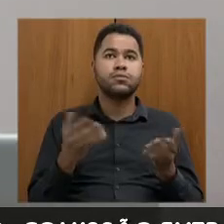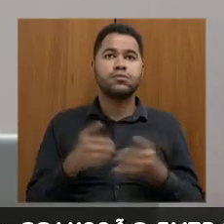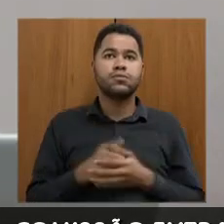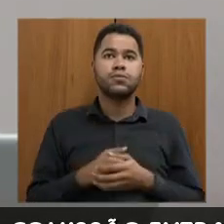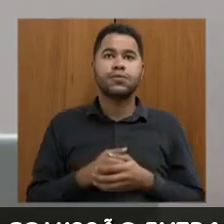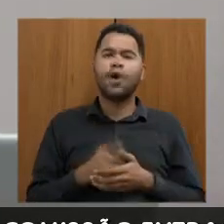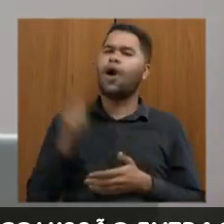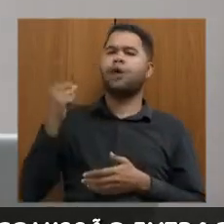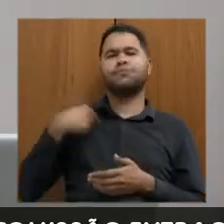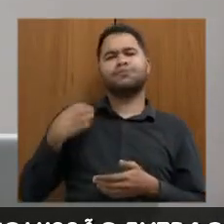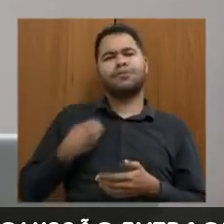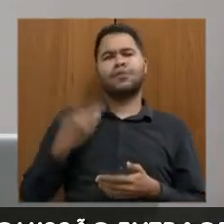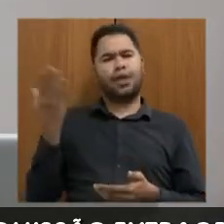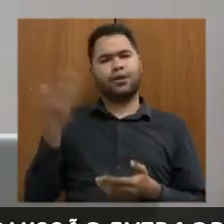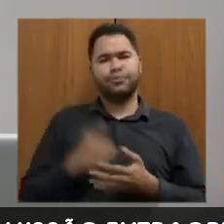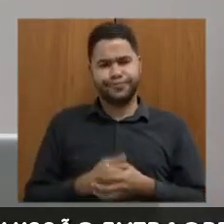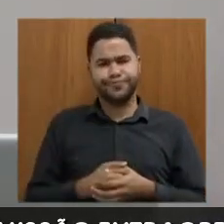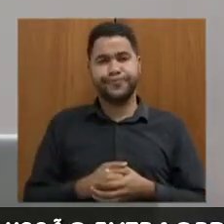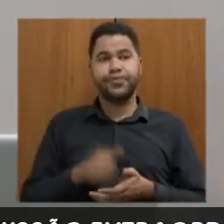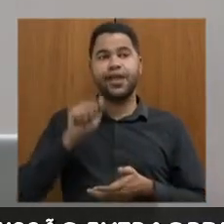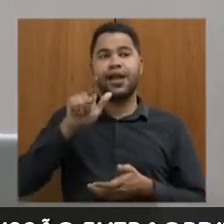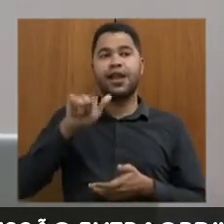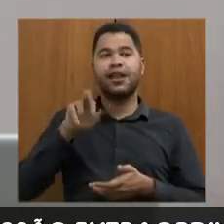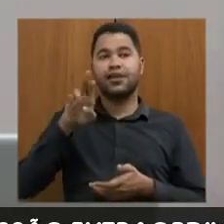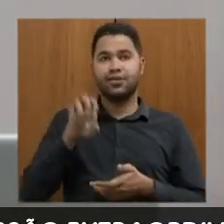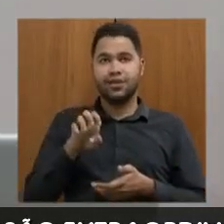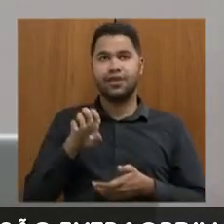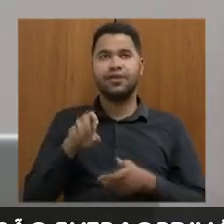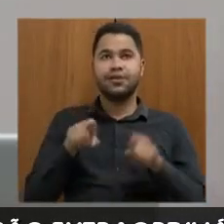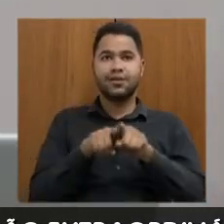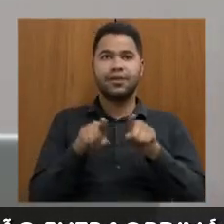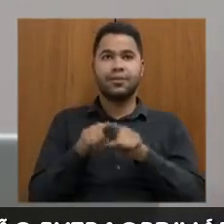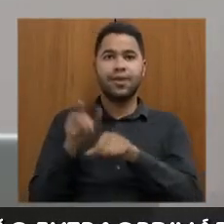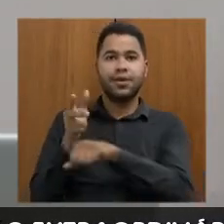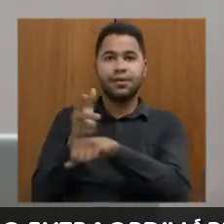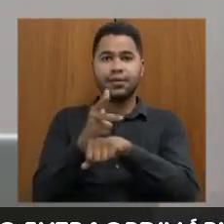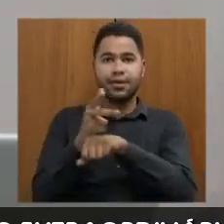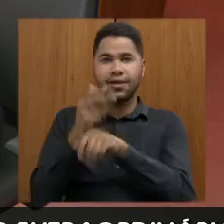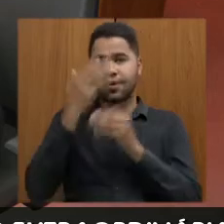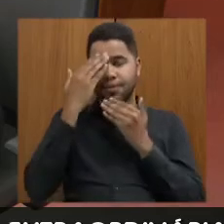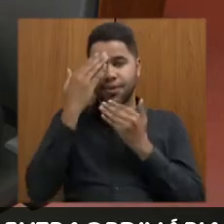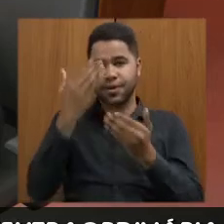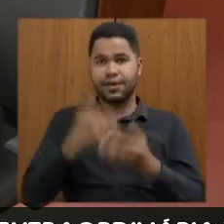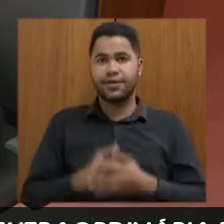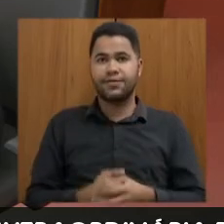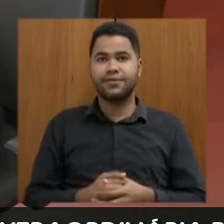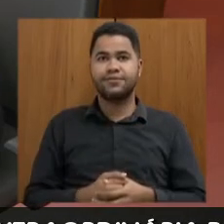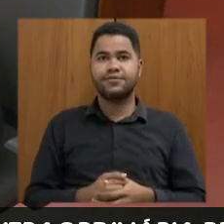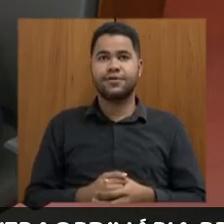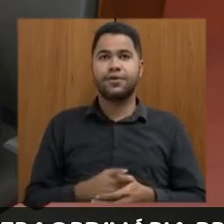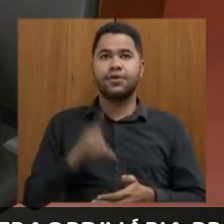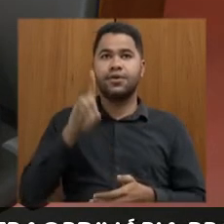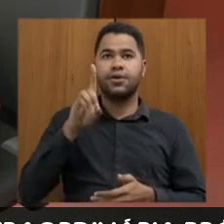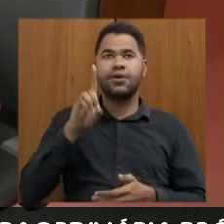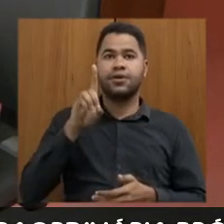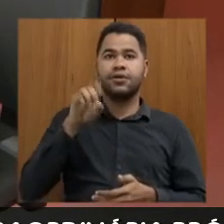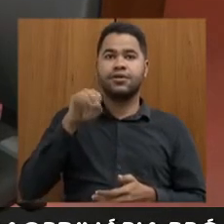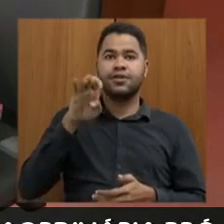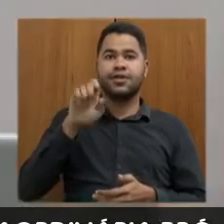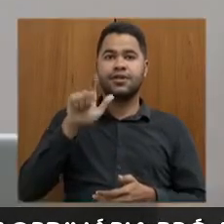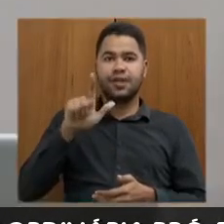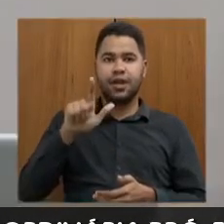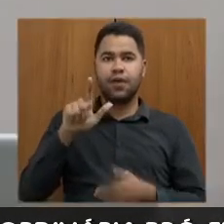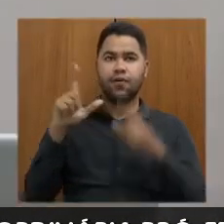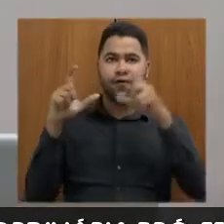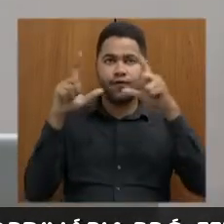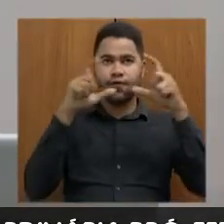e o Tiago tá aqui o Alexandre Alexandre cinegrafista Obrigado Alexandre Daniel prótese